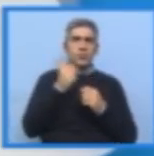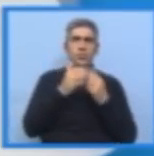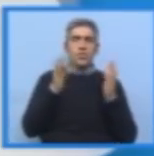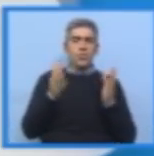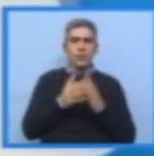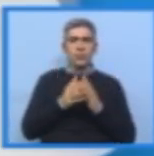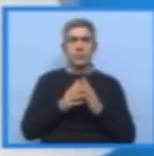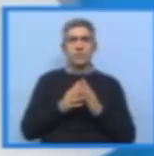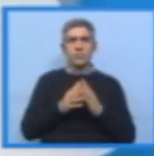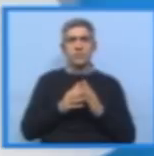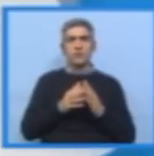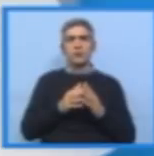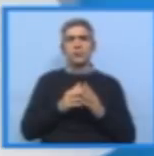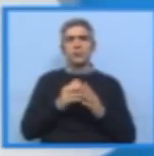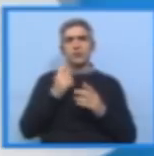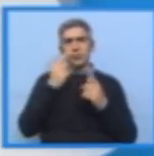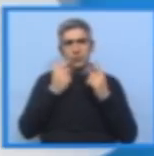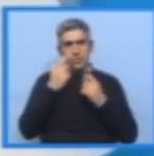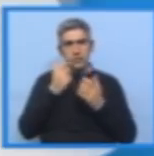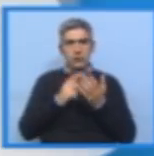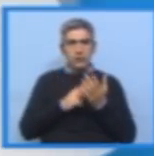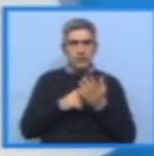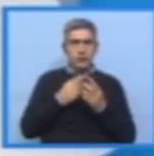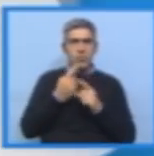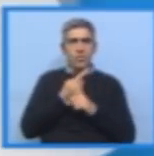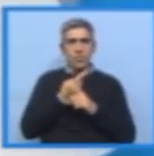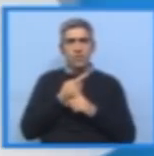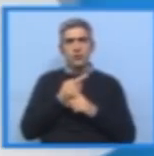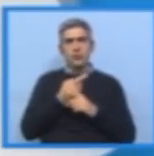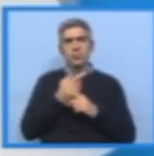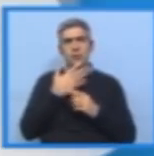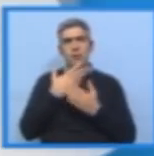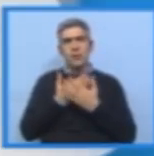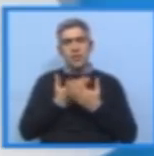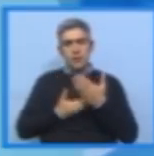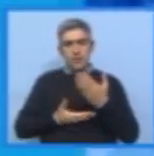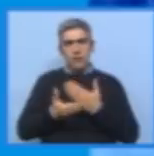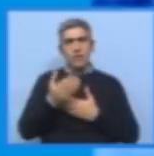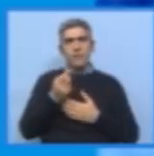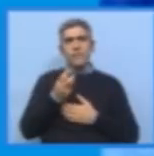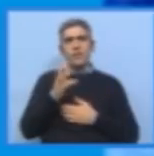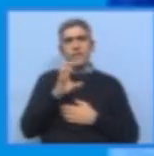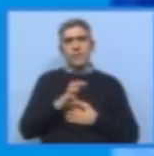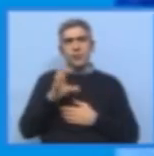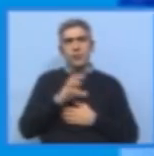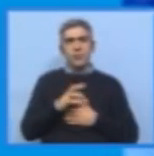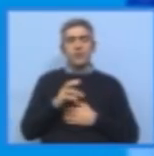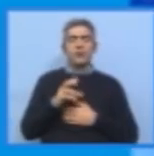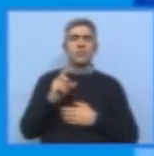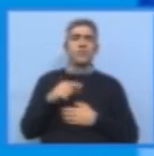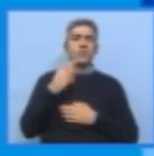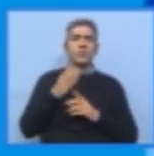toda geme, chora, necessita, por mais que pode compensar de tantas maneiras, por